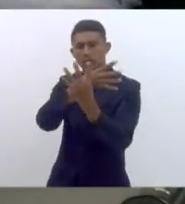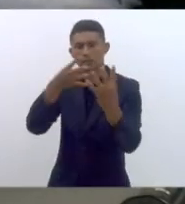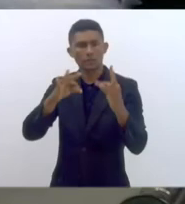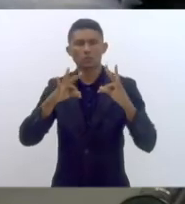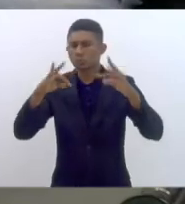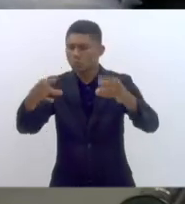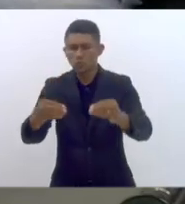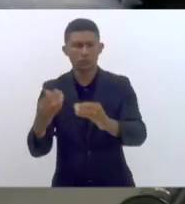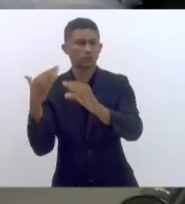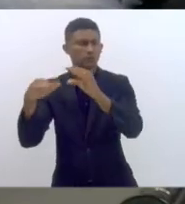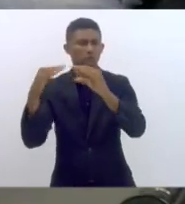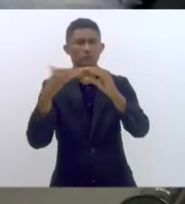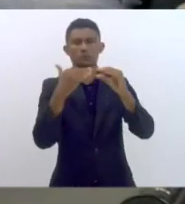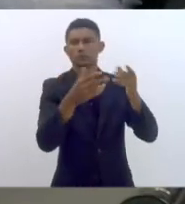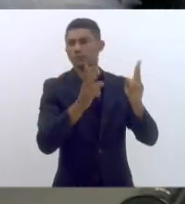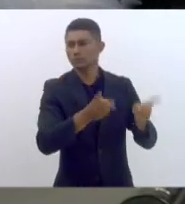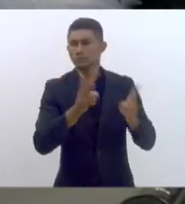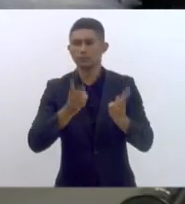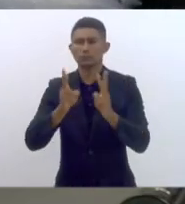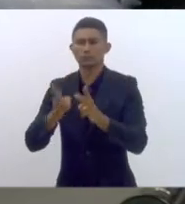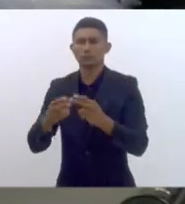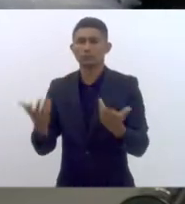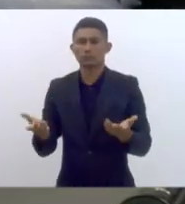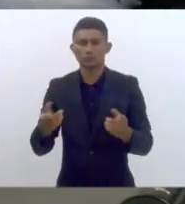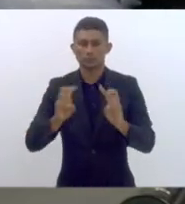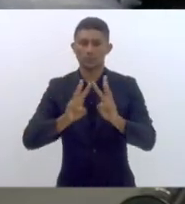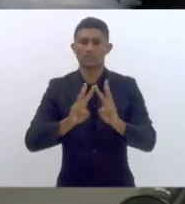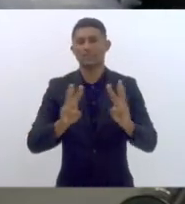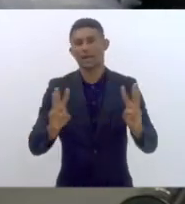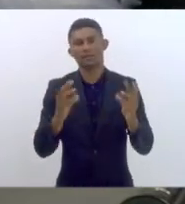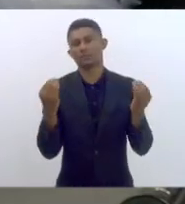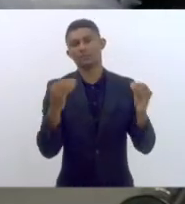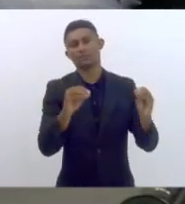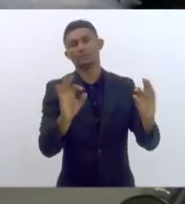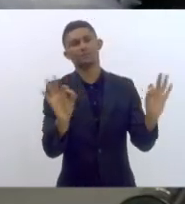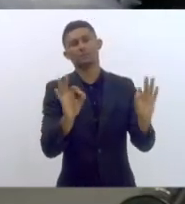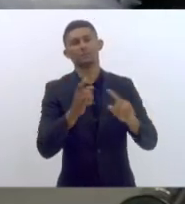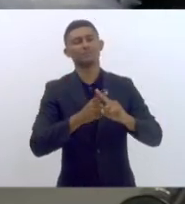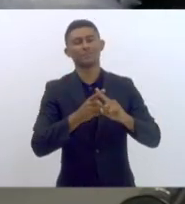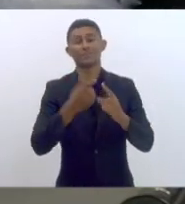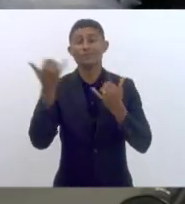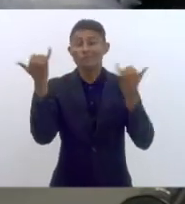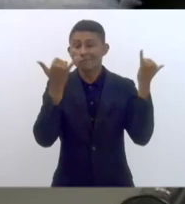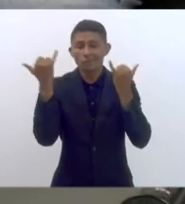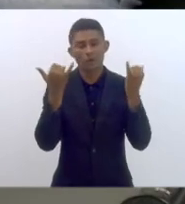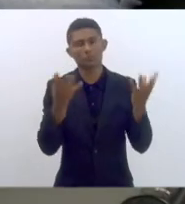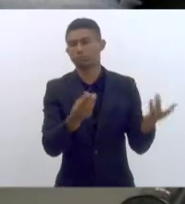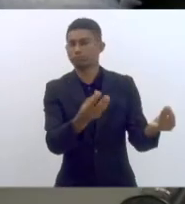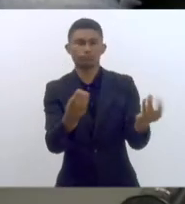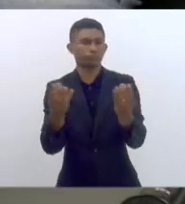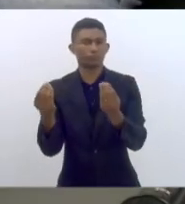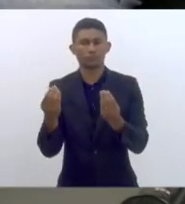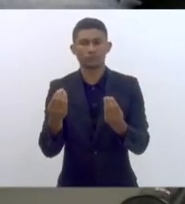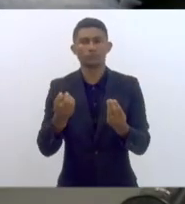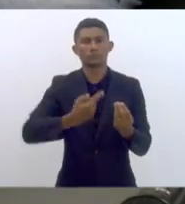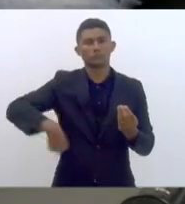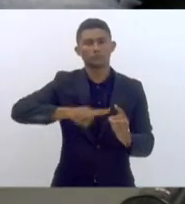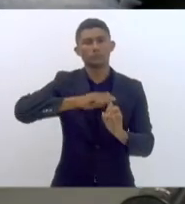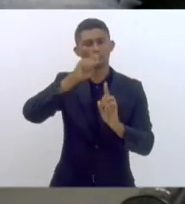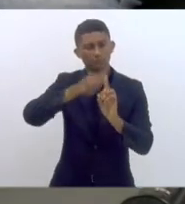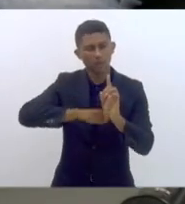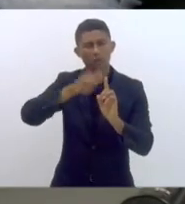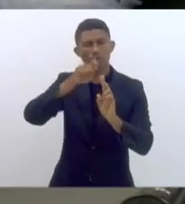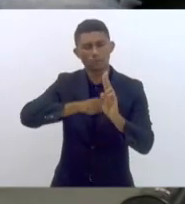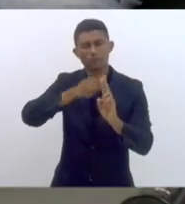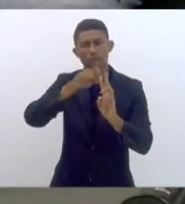solicitadas. Então, a gente não coloca isso no site, porque realmente seria muita informação para colocar no site, a gente já coloca mensalmente